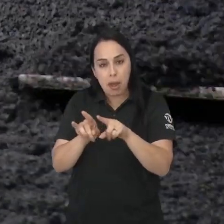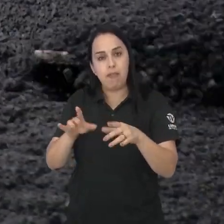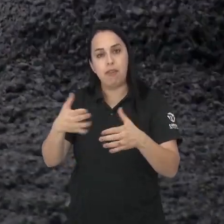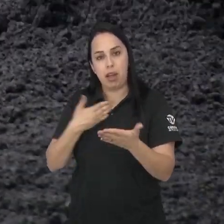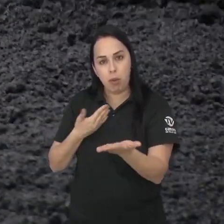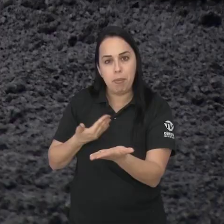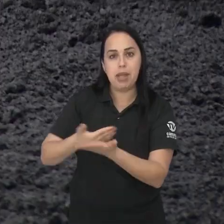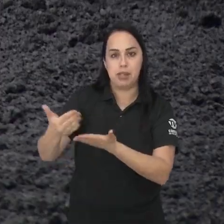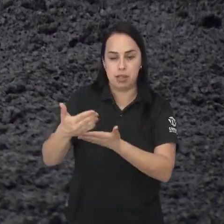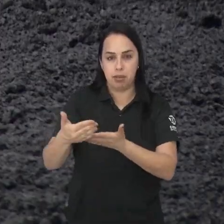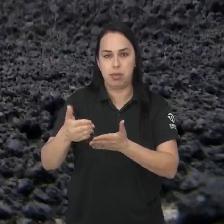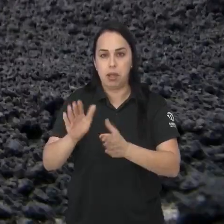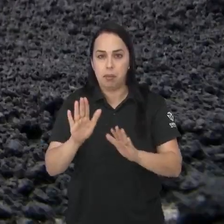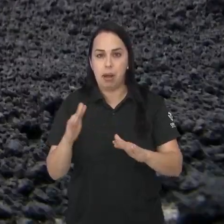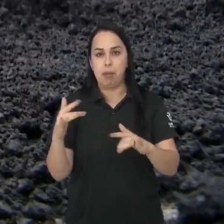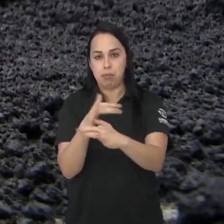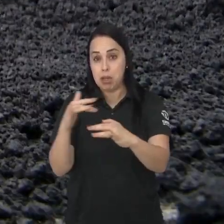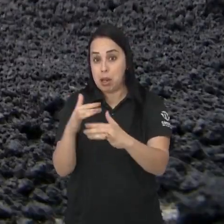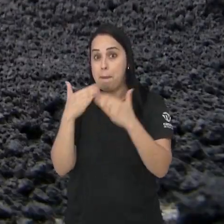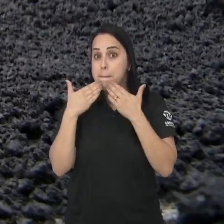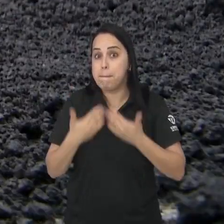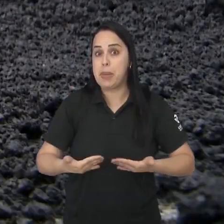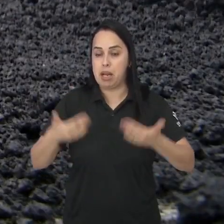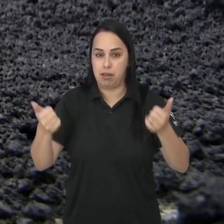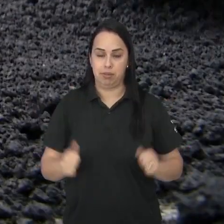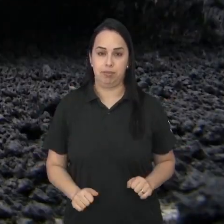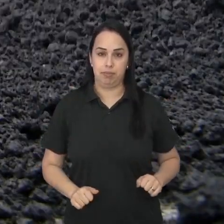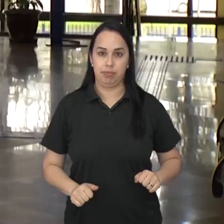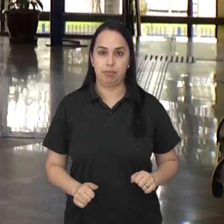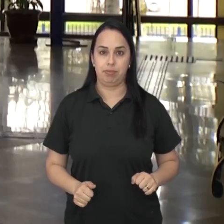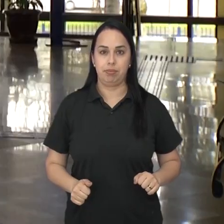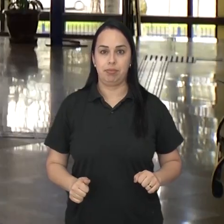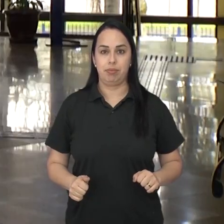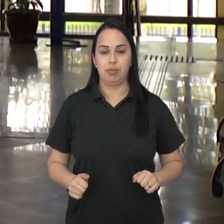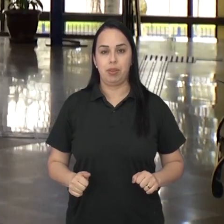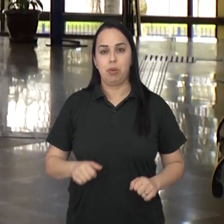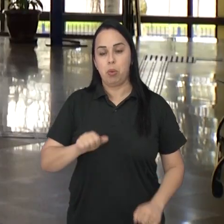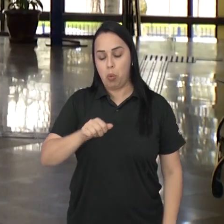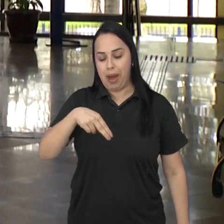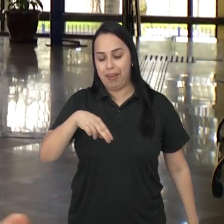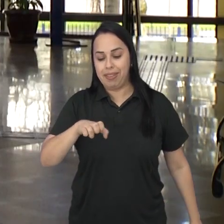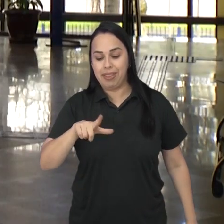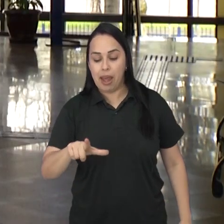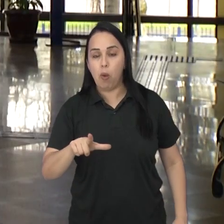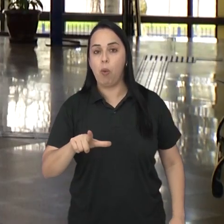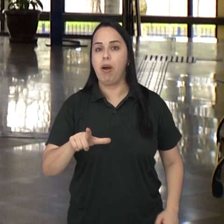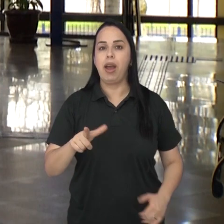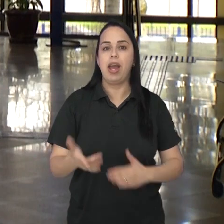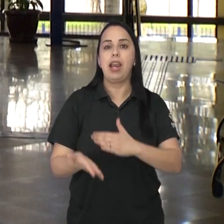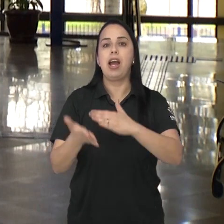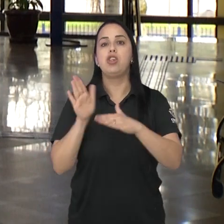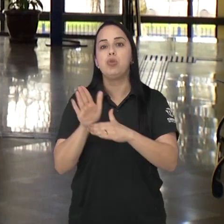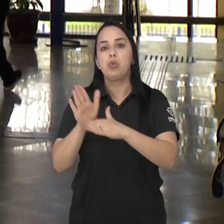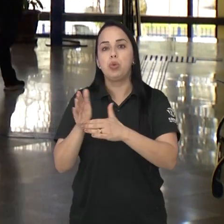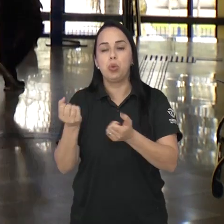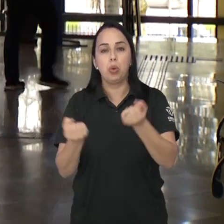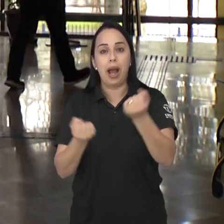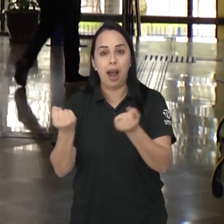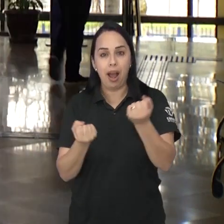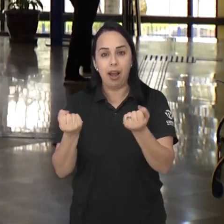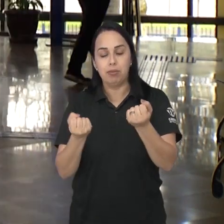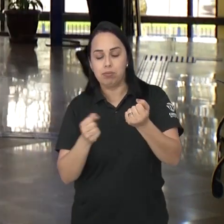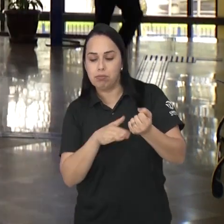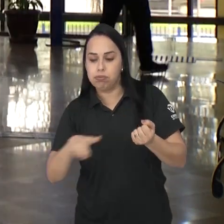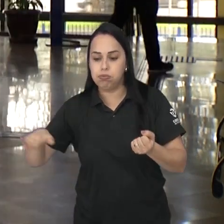também está incluso nos trabalhos de melhoria da mobilidade urbana. O anel viário veio desafogar o trânsito do centro da cidade,